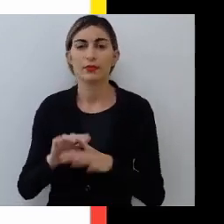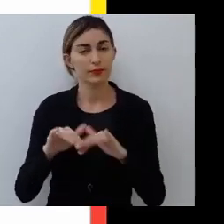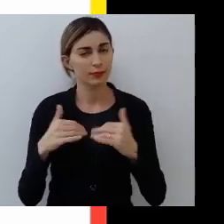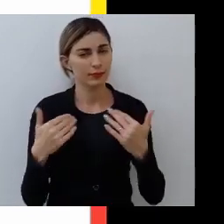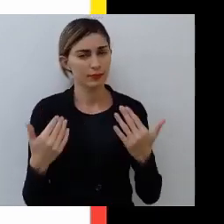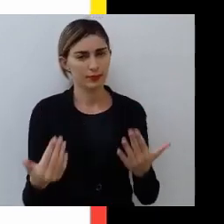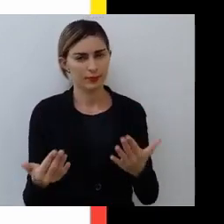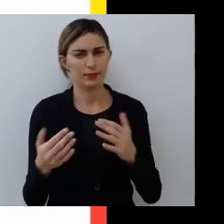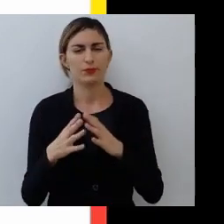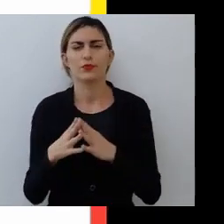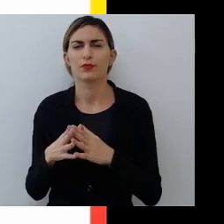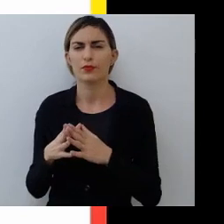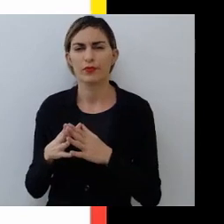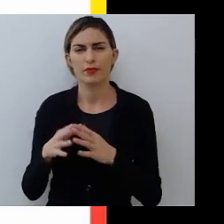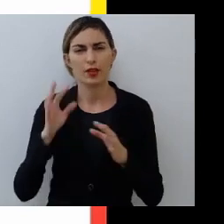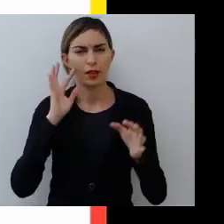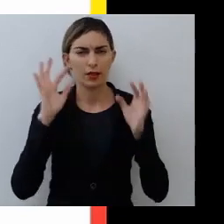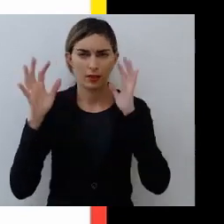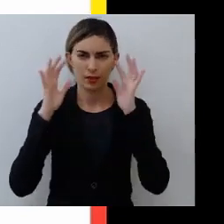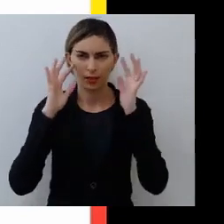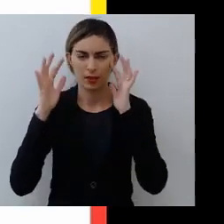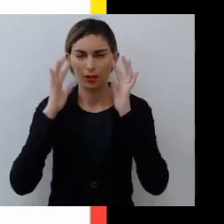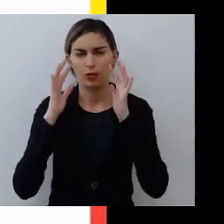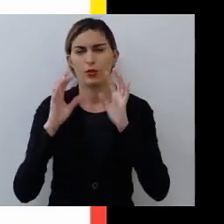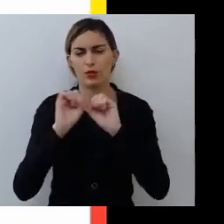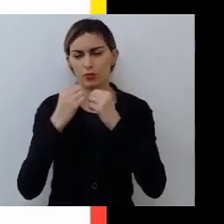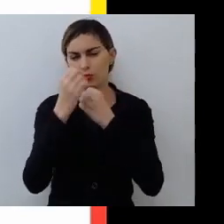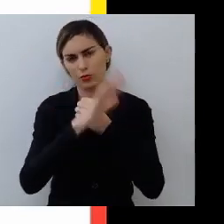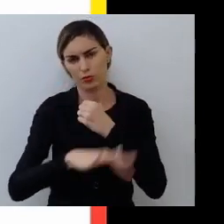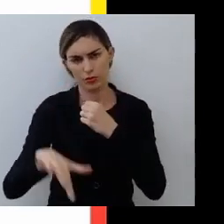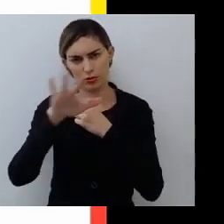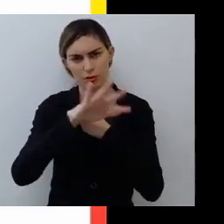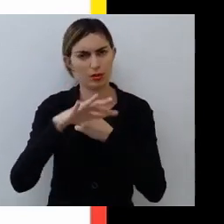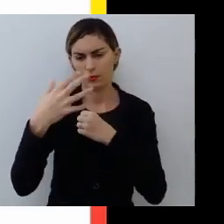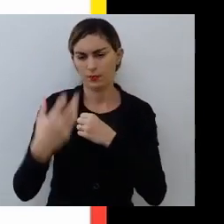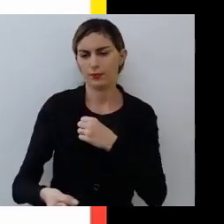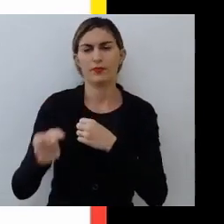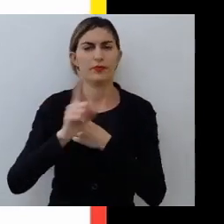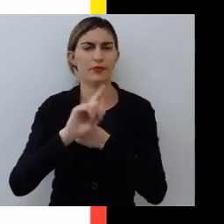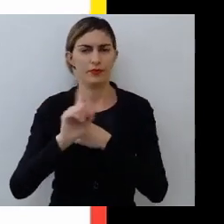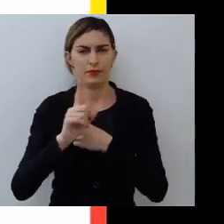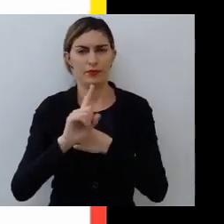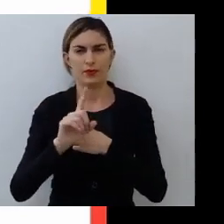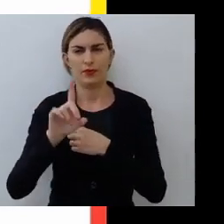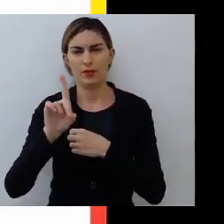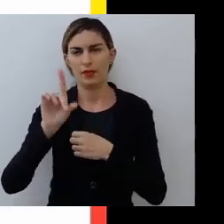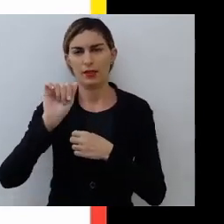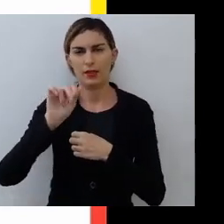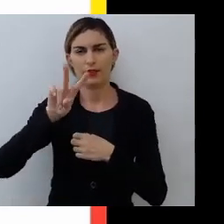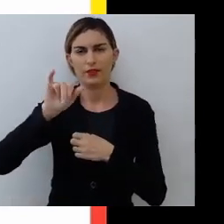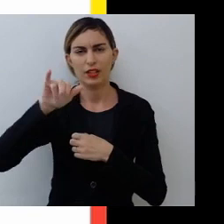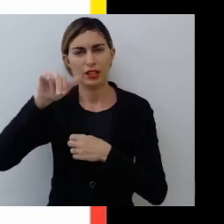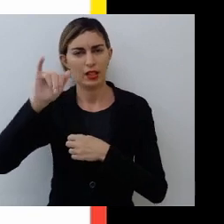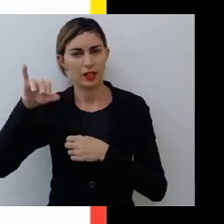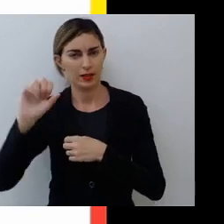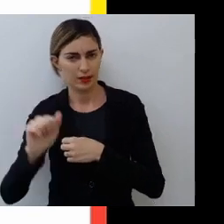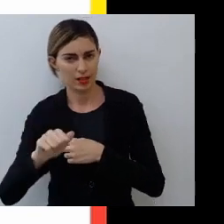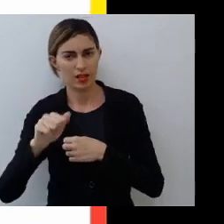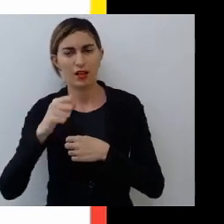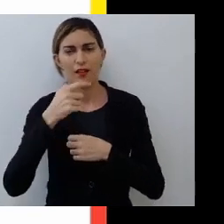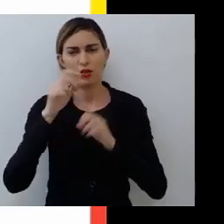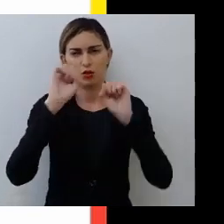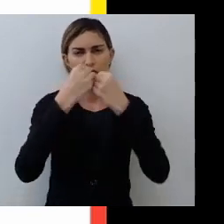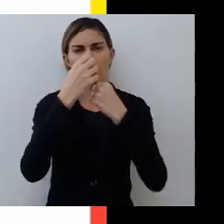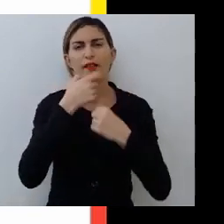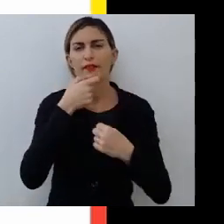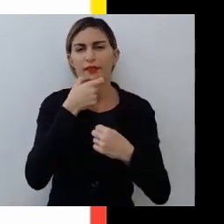Então, a teoria que a sociedade não aceitou, a teoria darwiniana que a sociedade inglesa rejeitou,